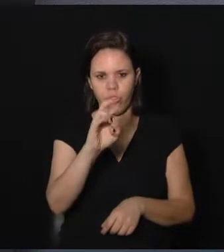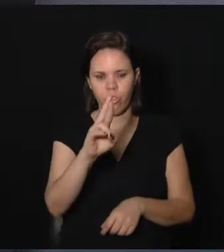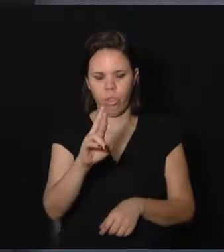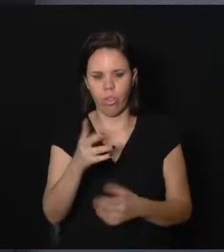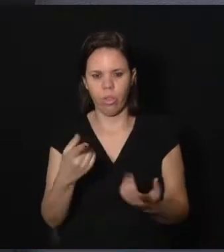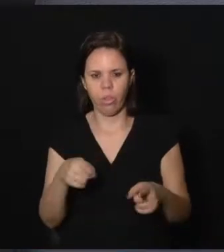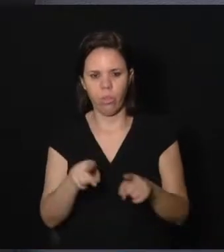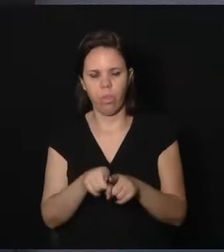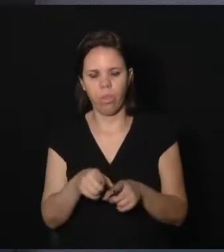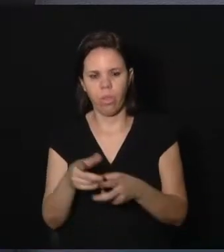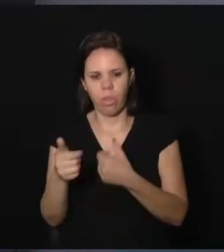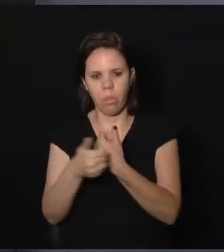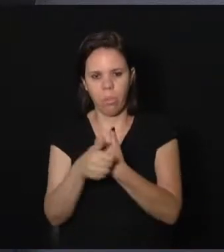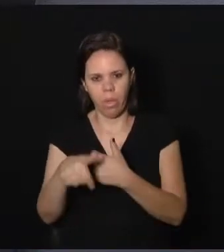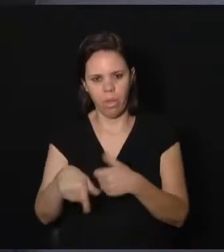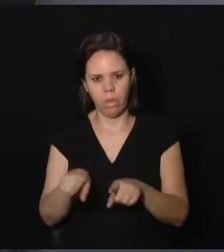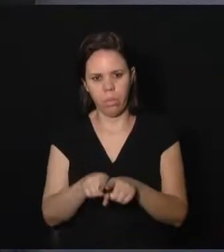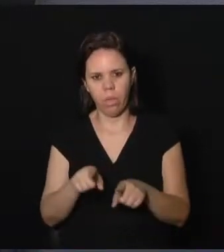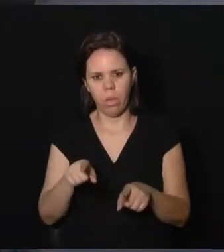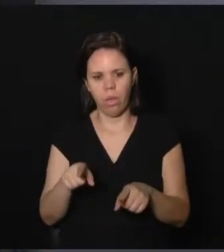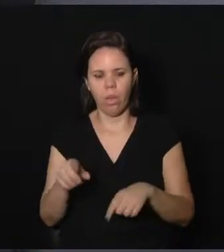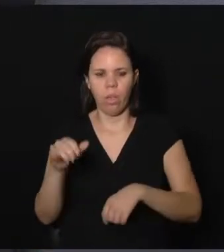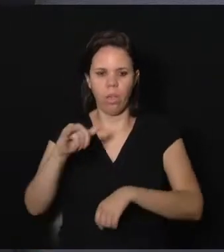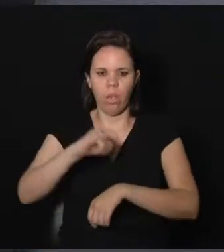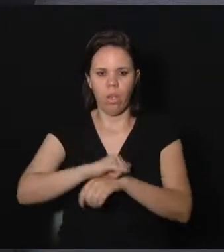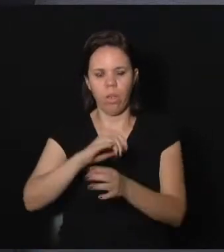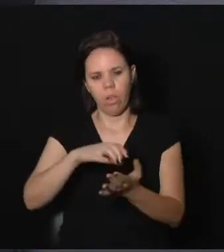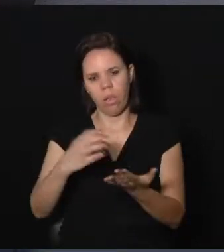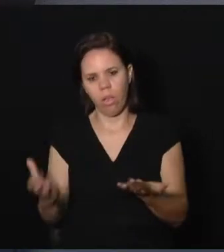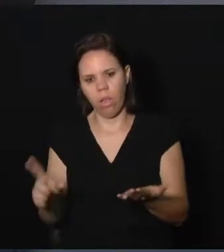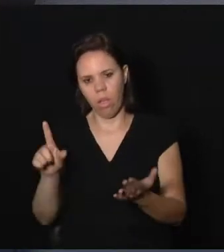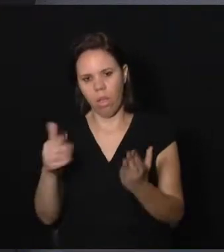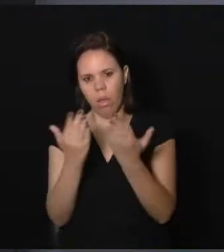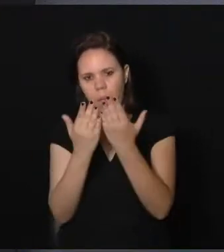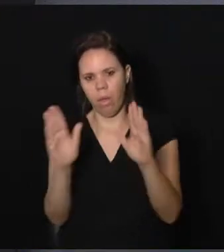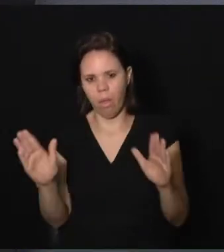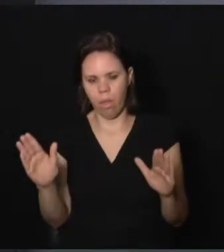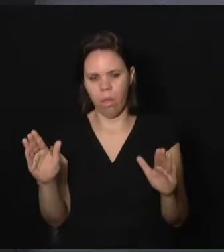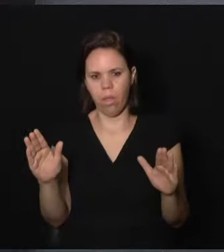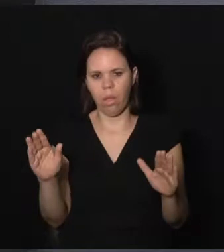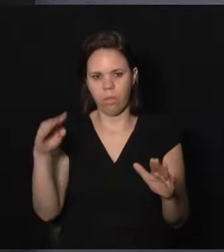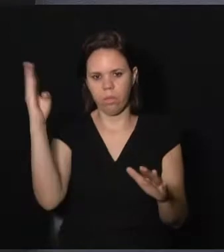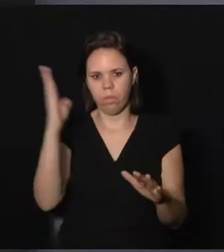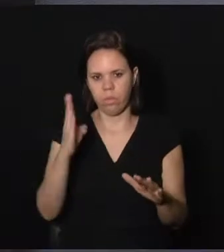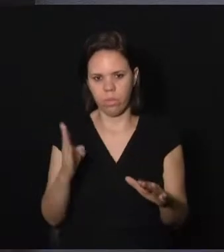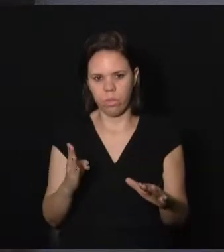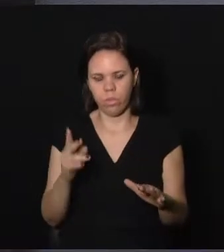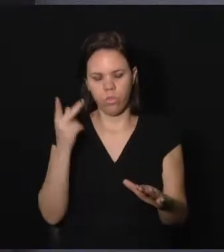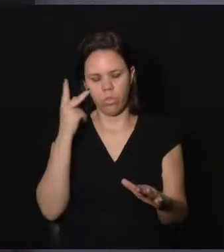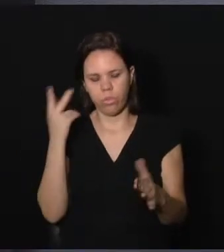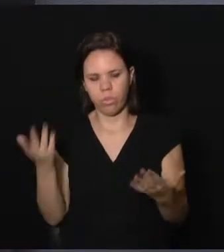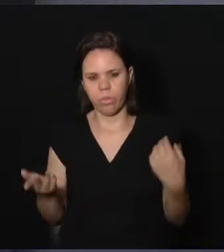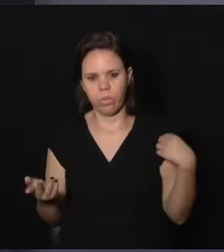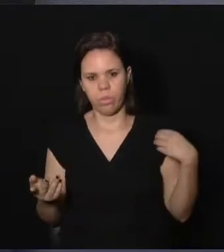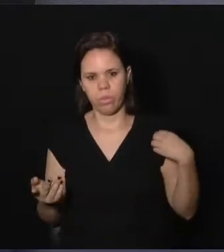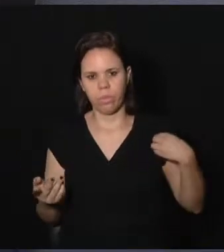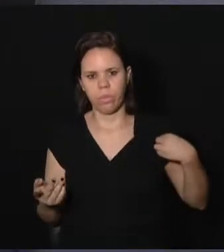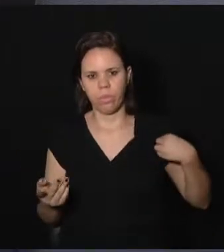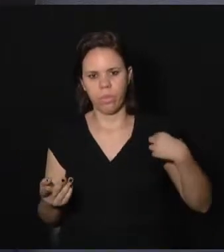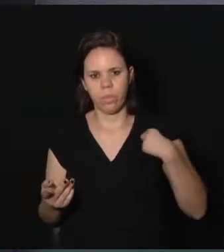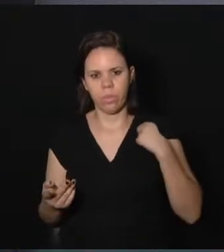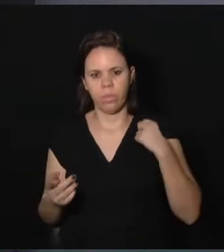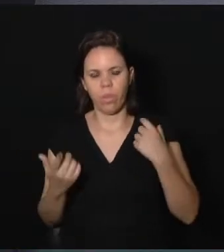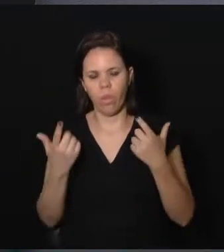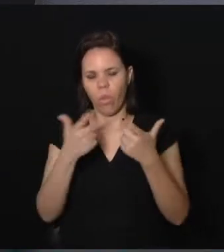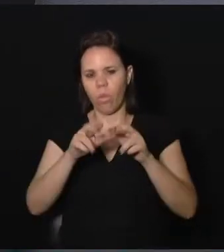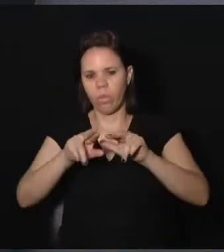gente escuta muito que Viracopos é o portão do interior do Brasil, né, ou de São Paulo. E outros